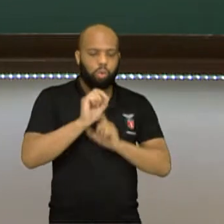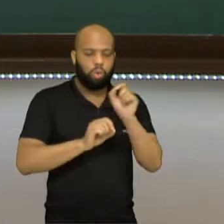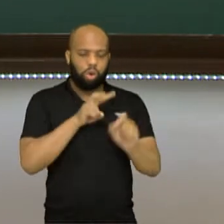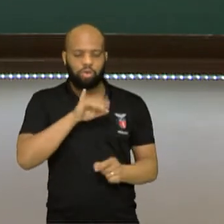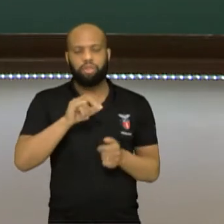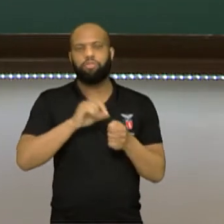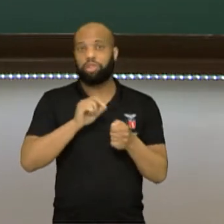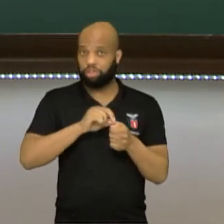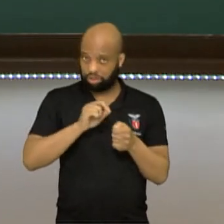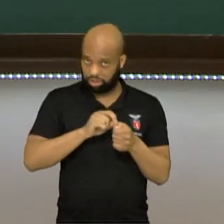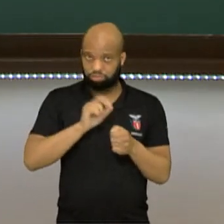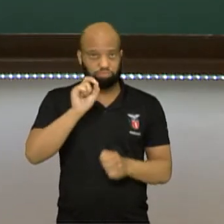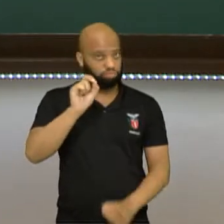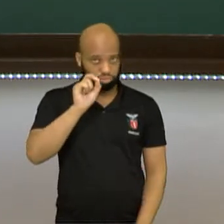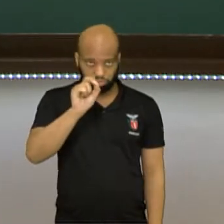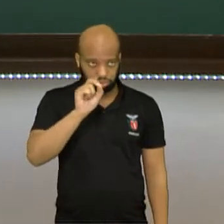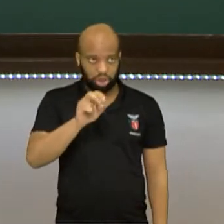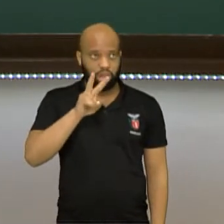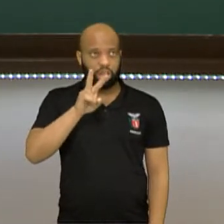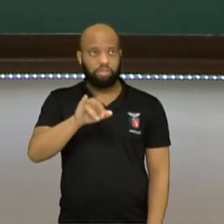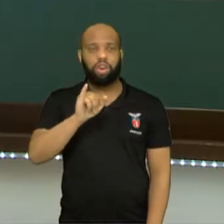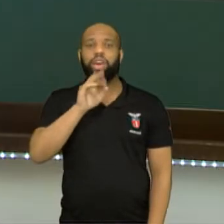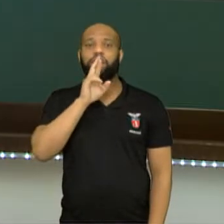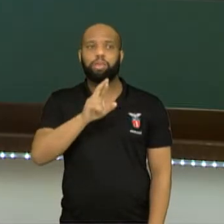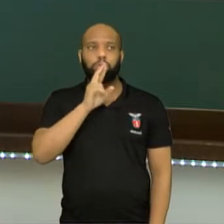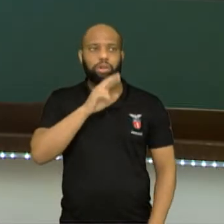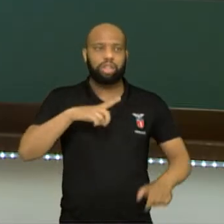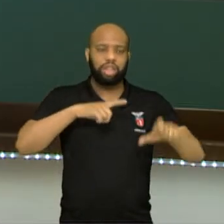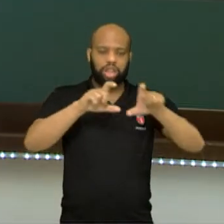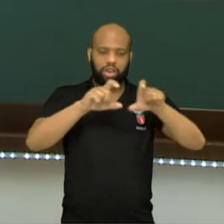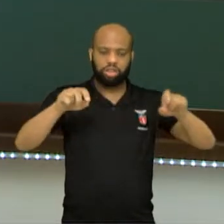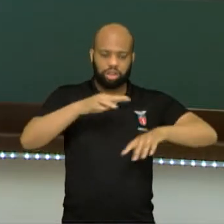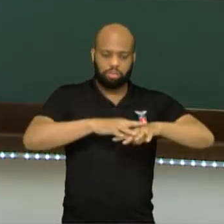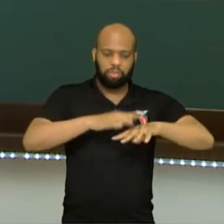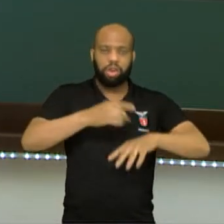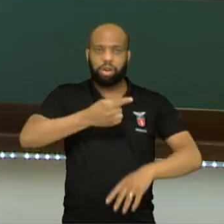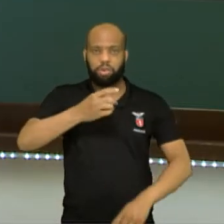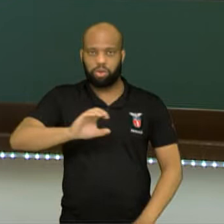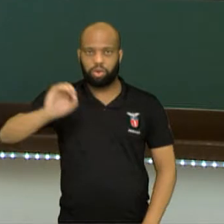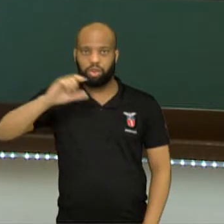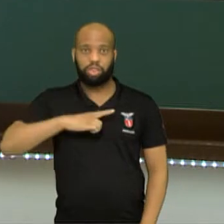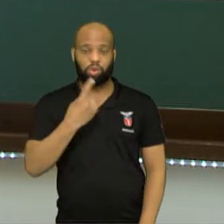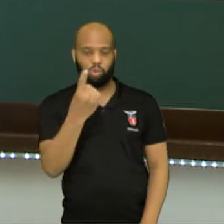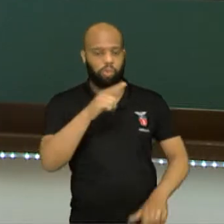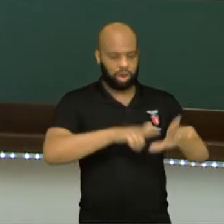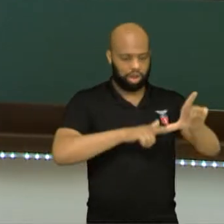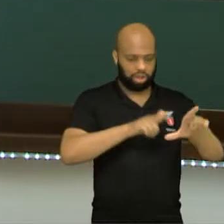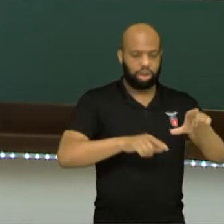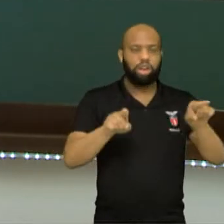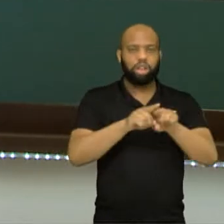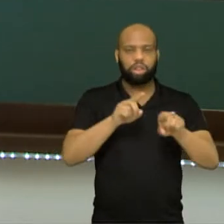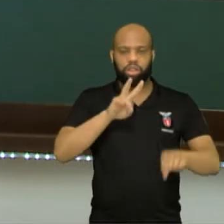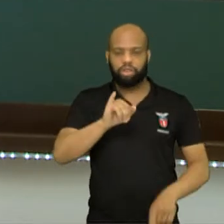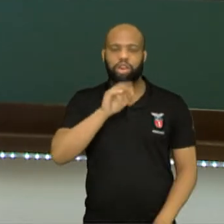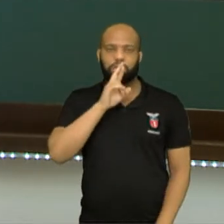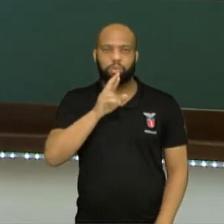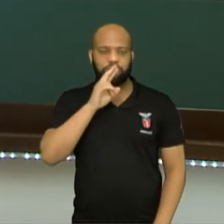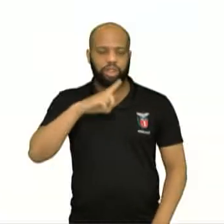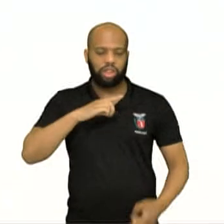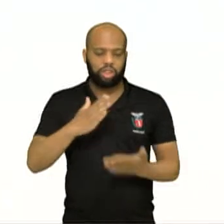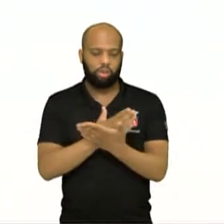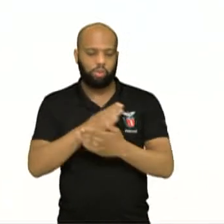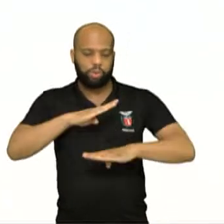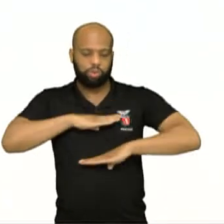vai acontecer? Vamos resolver equações do primeiro grau com uma incógnita e resolver situações em que